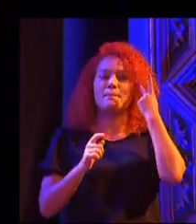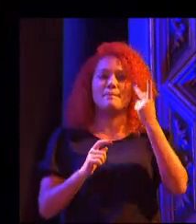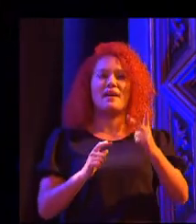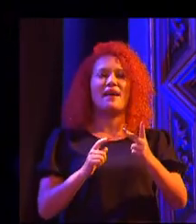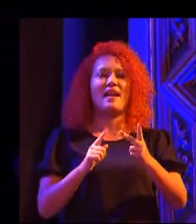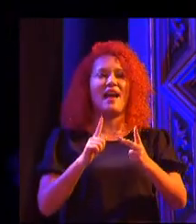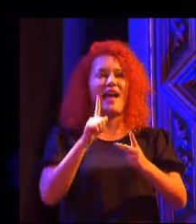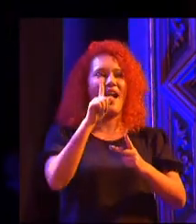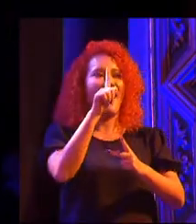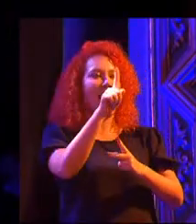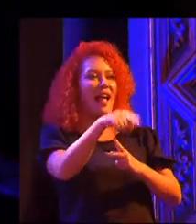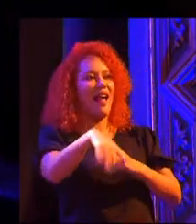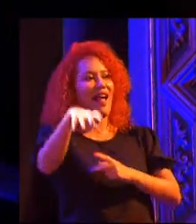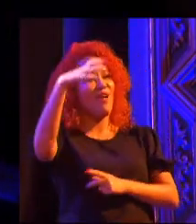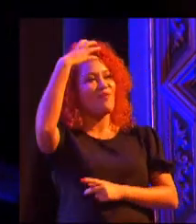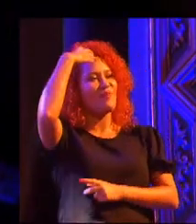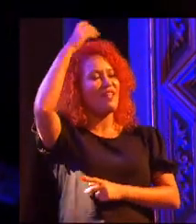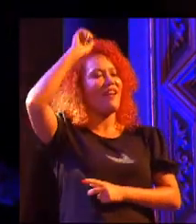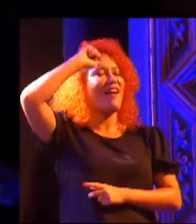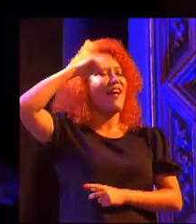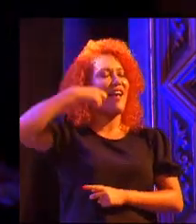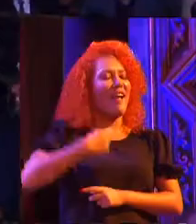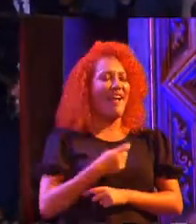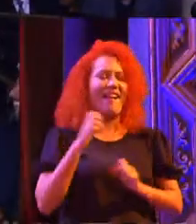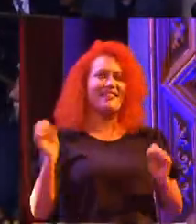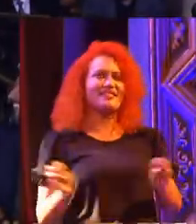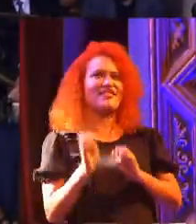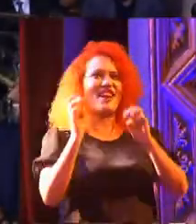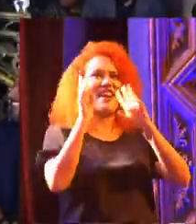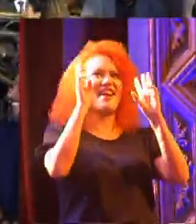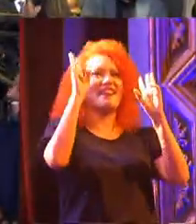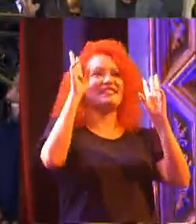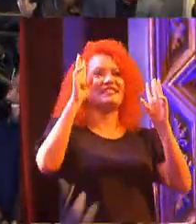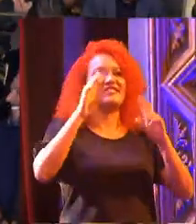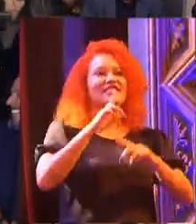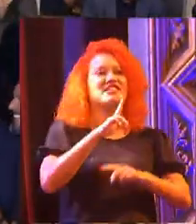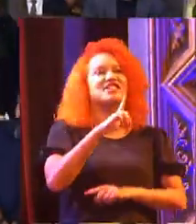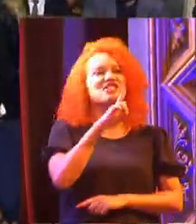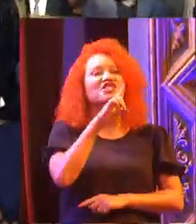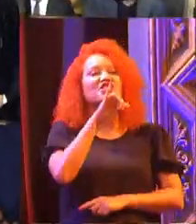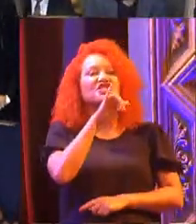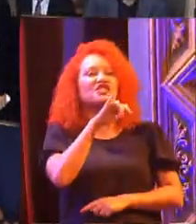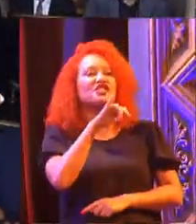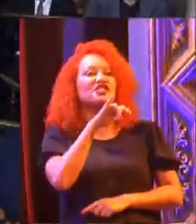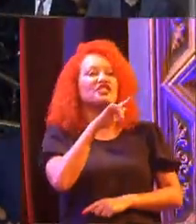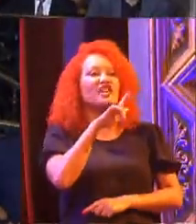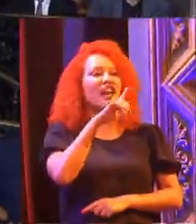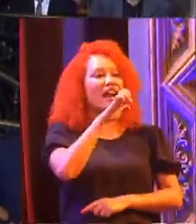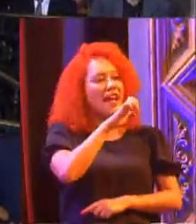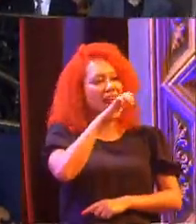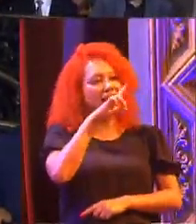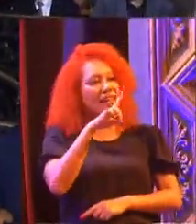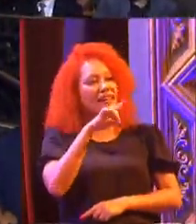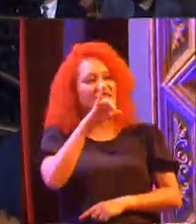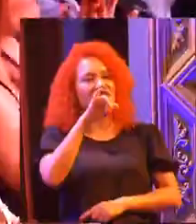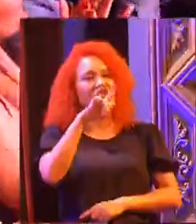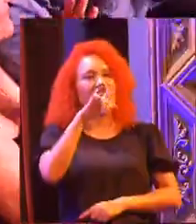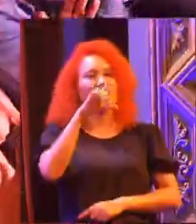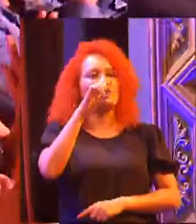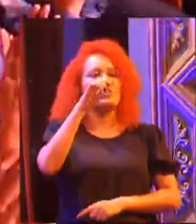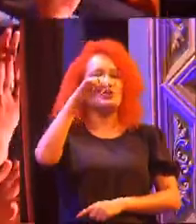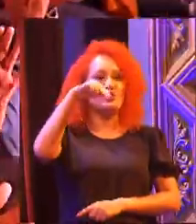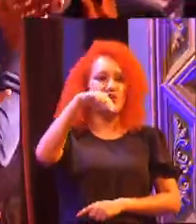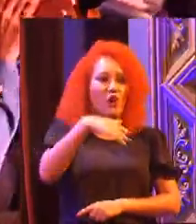Príncipe Negro, é um show, DJs Edilson e Edielson.